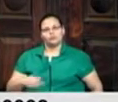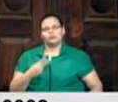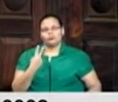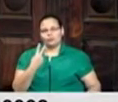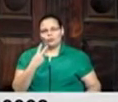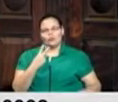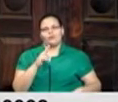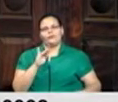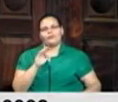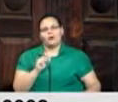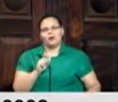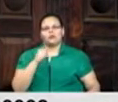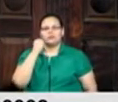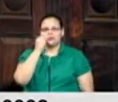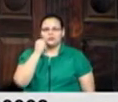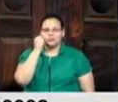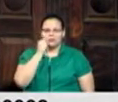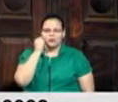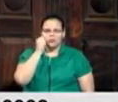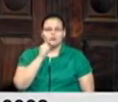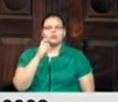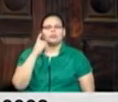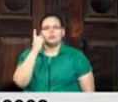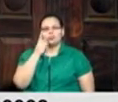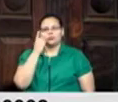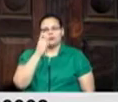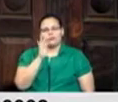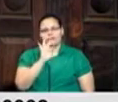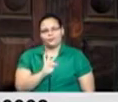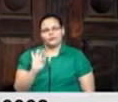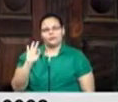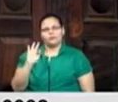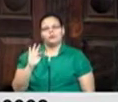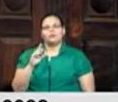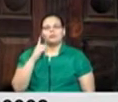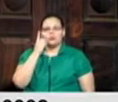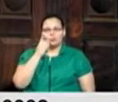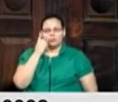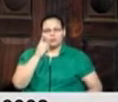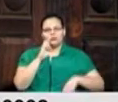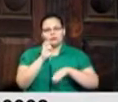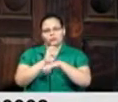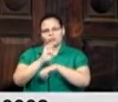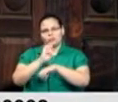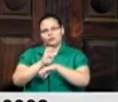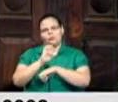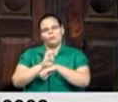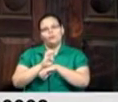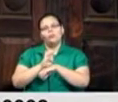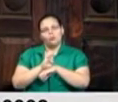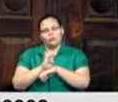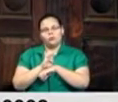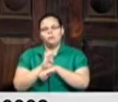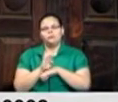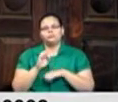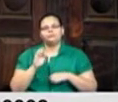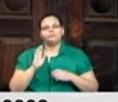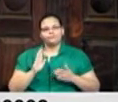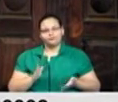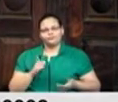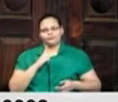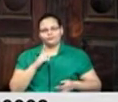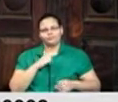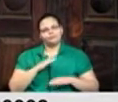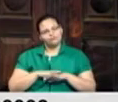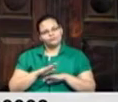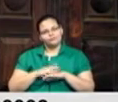Senado, deputado federal e, evidentemente, deputado estadual, cargo que ele já detém